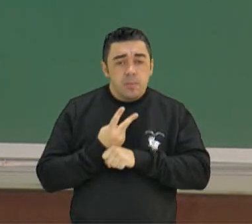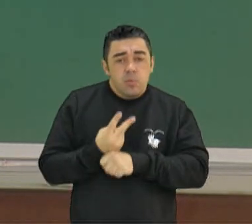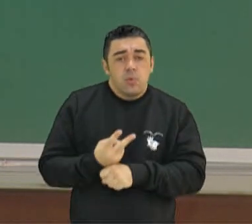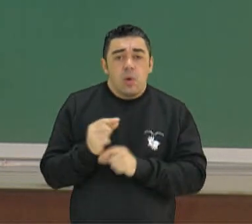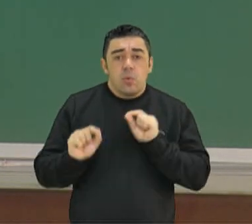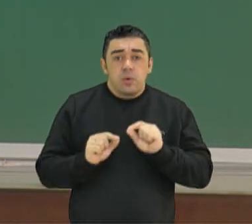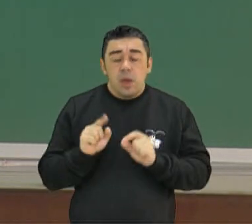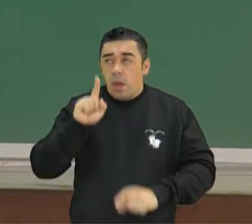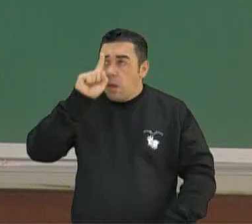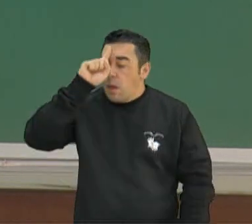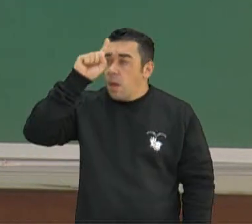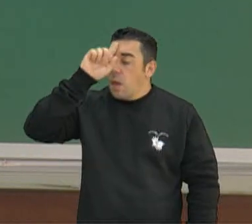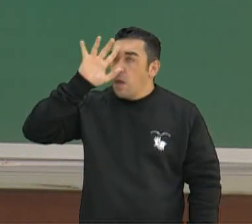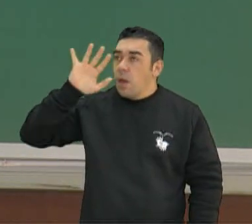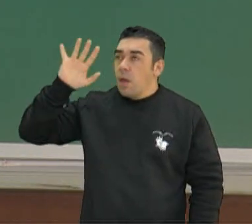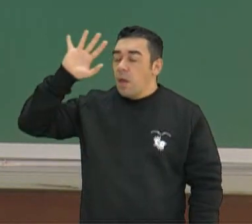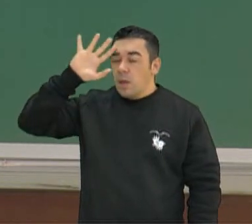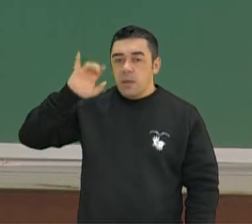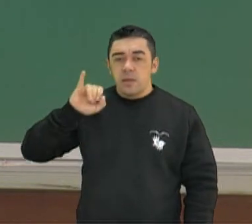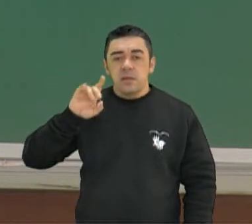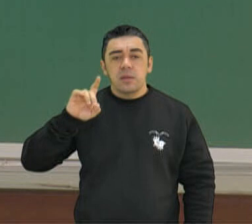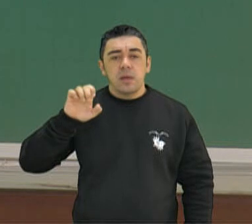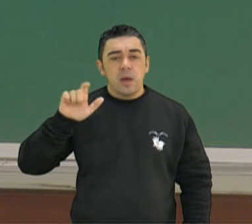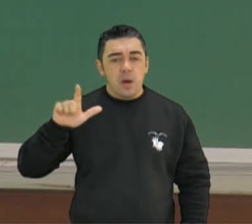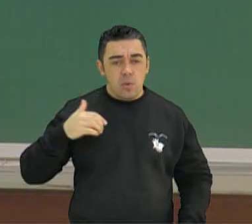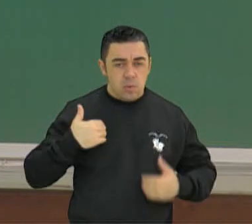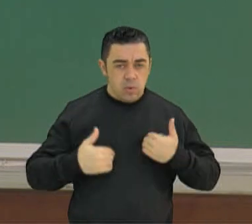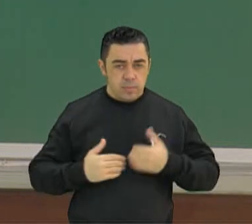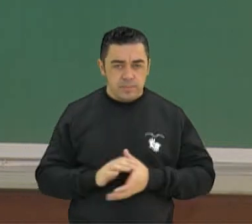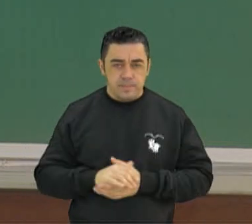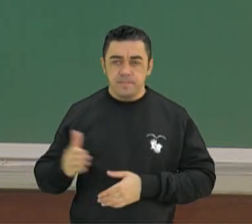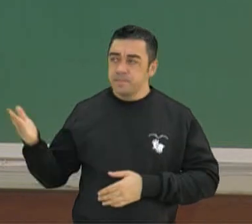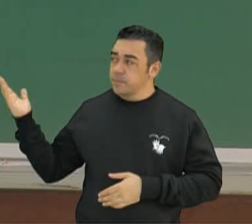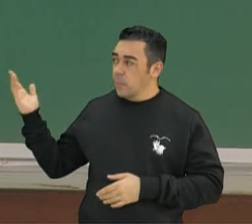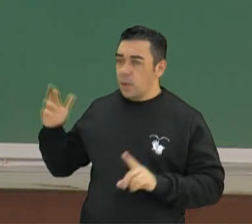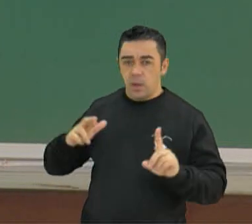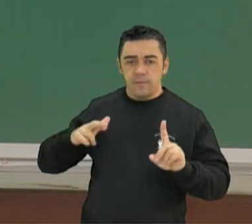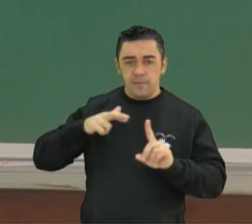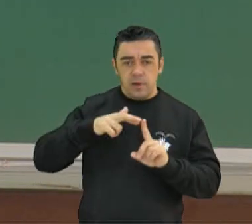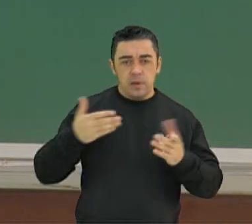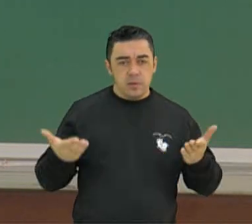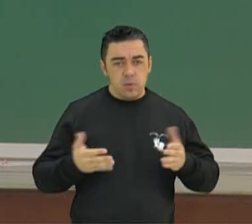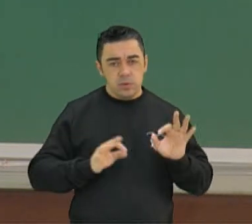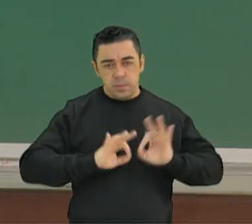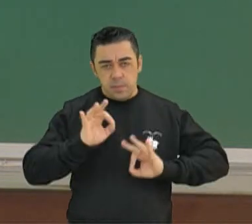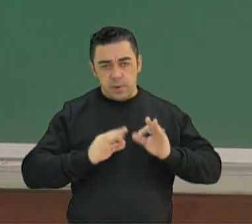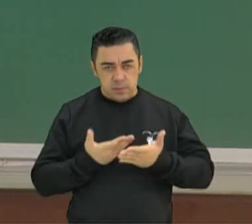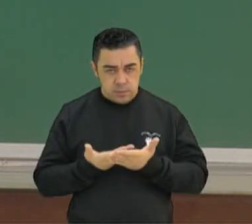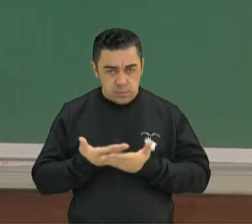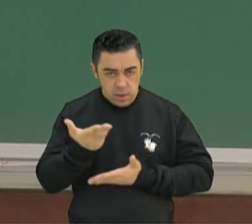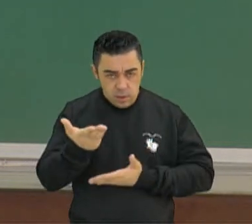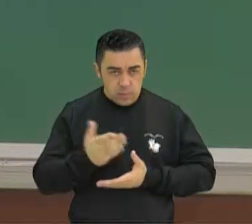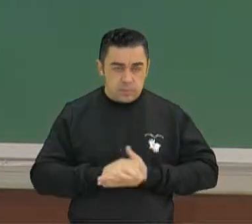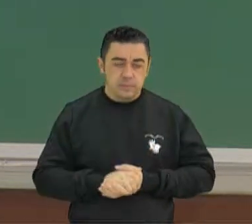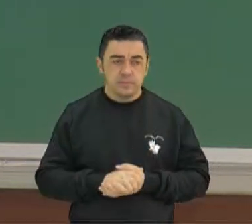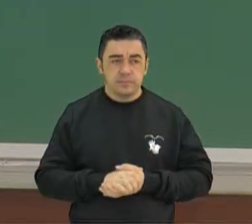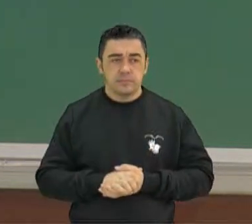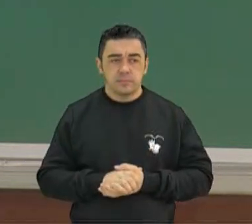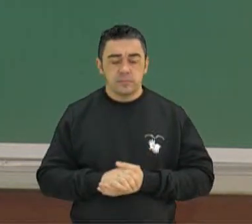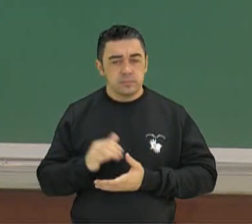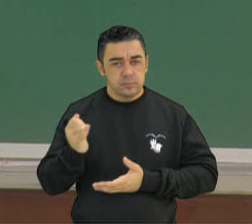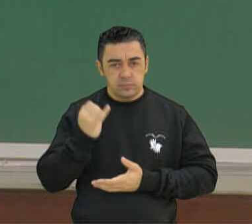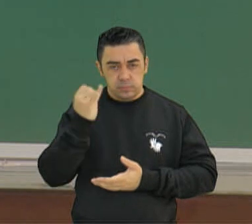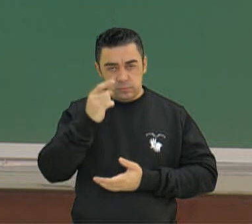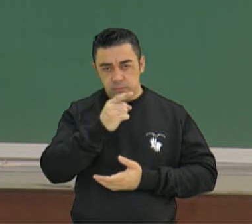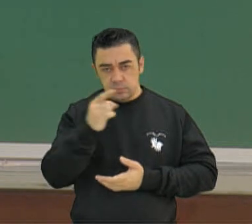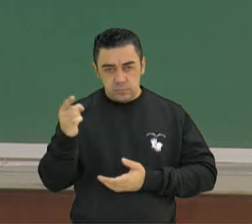buscando esse ideal de corpo. Aqui estão as referências utilizadas para a elaboração dessa aula. É importante